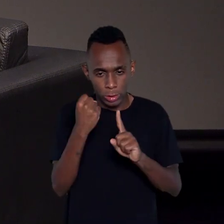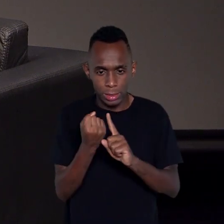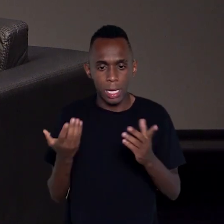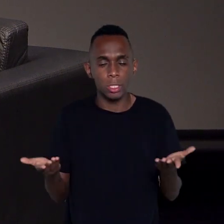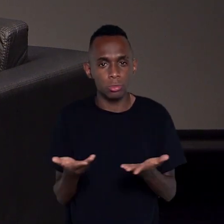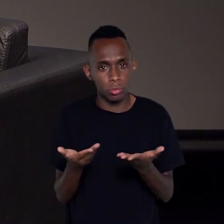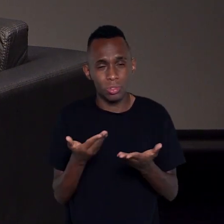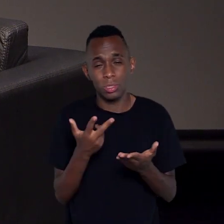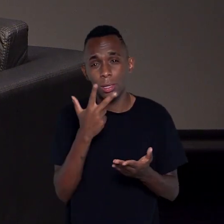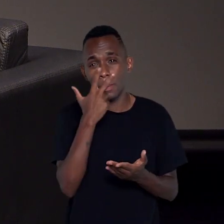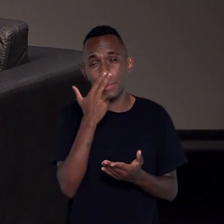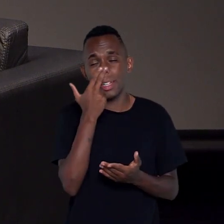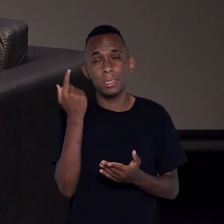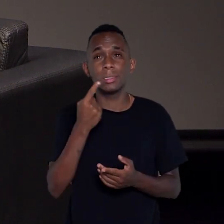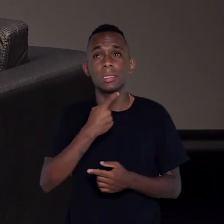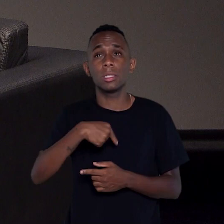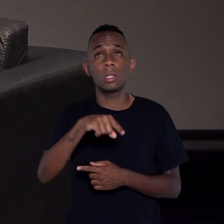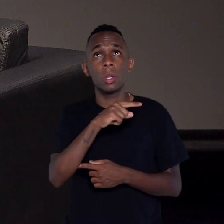e acho que para